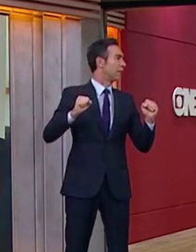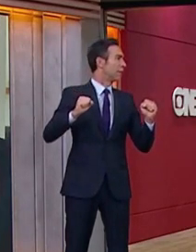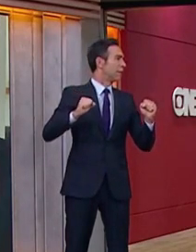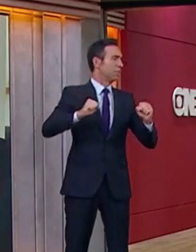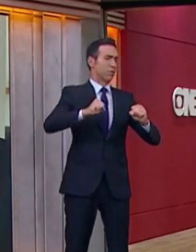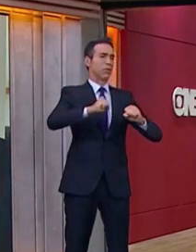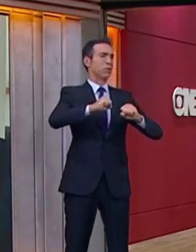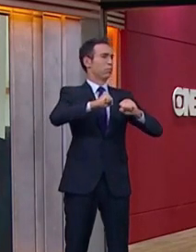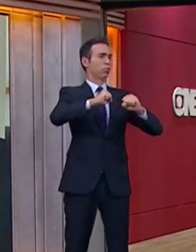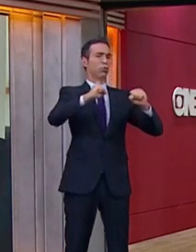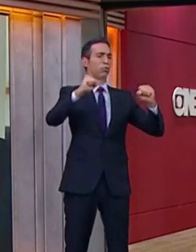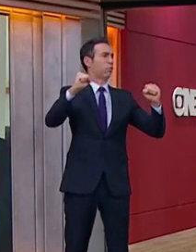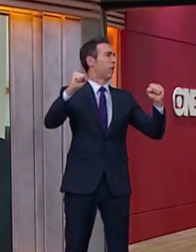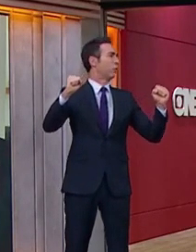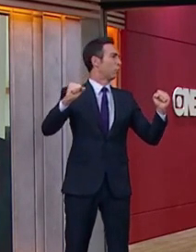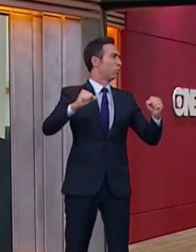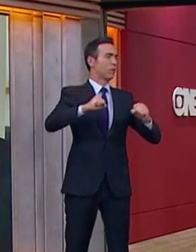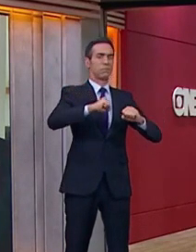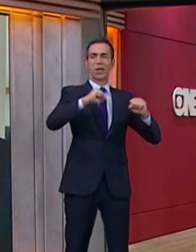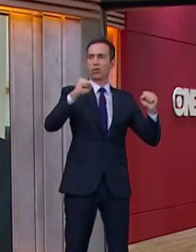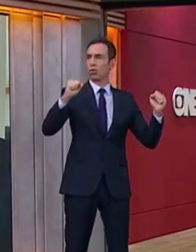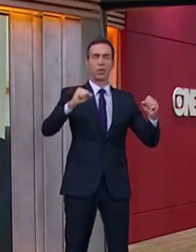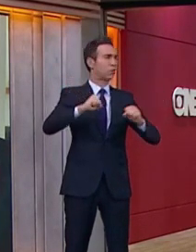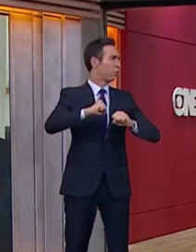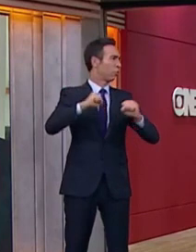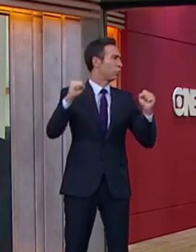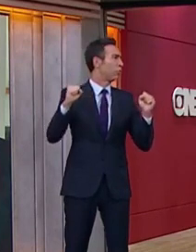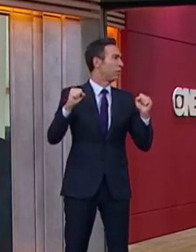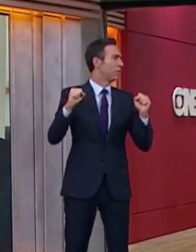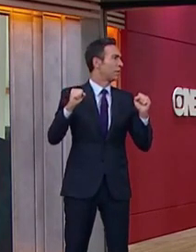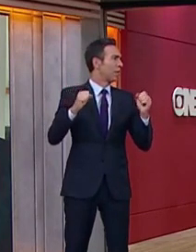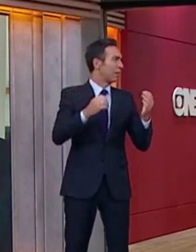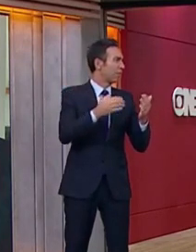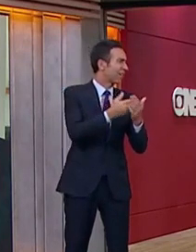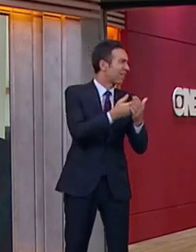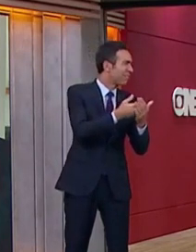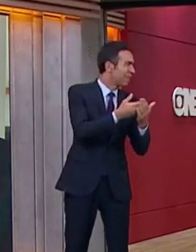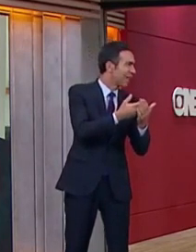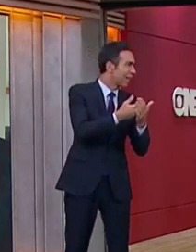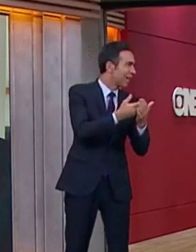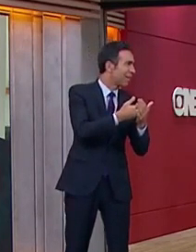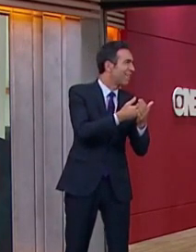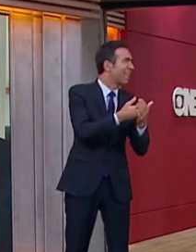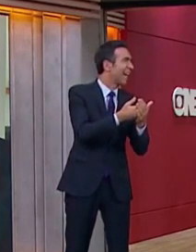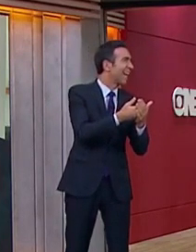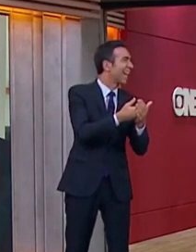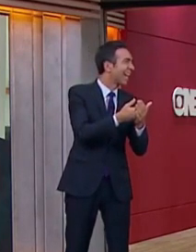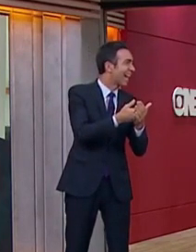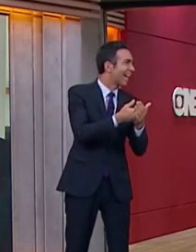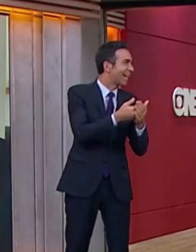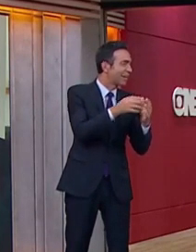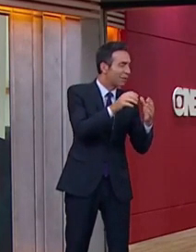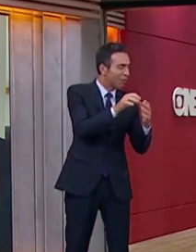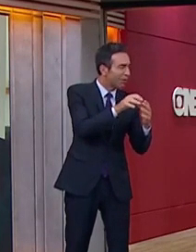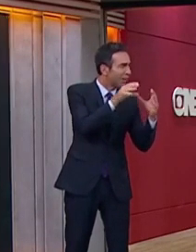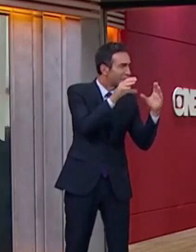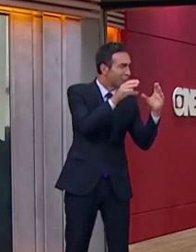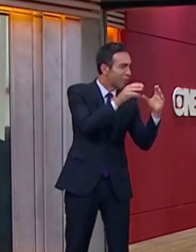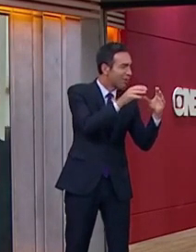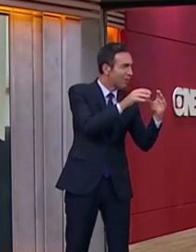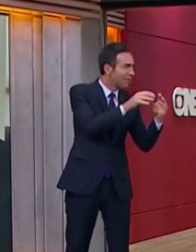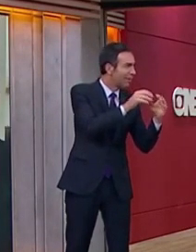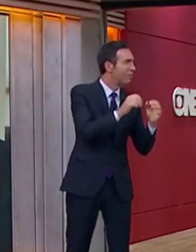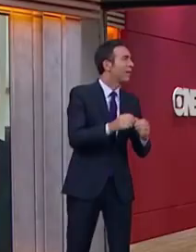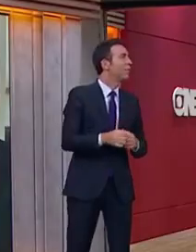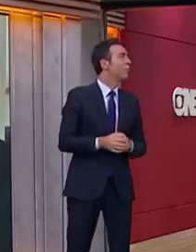agiganta, né? Eles viram todos valentões, machões, fortões. Agora, na vida real, ali, cara a cara, ó,